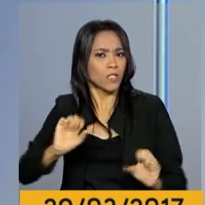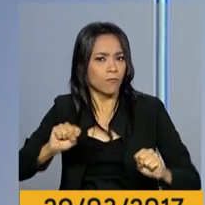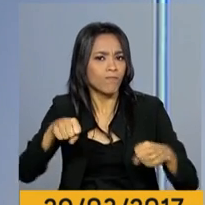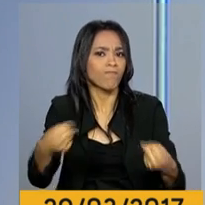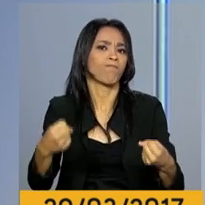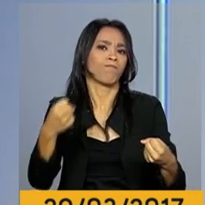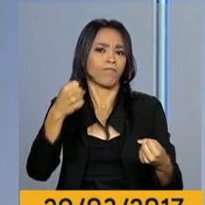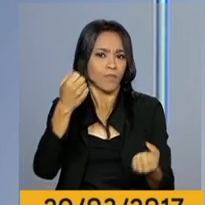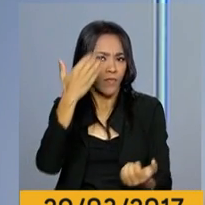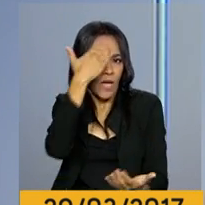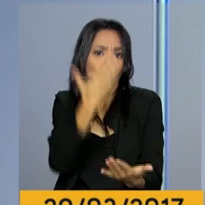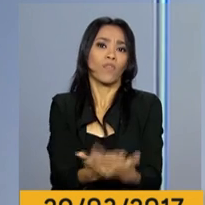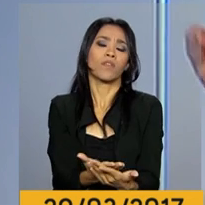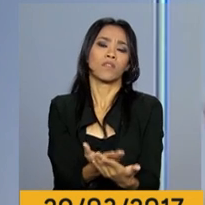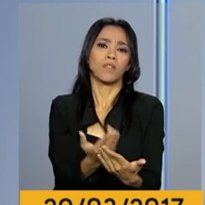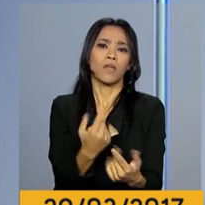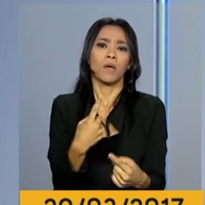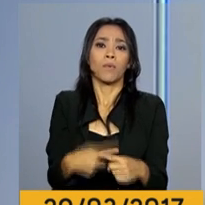recentemente